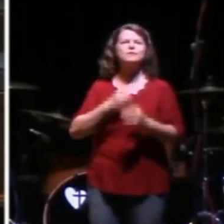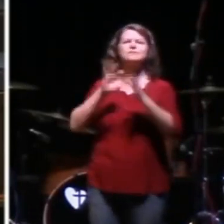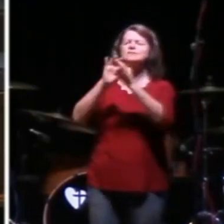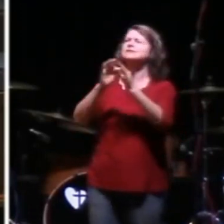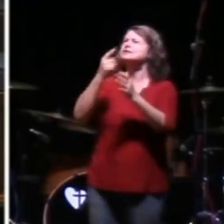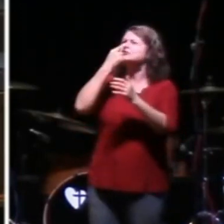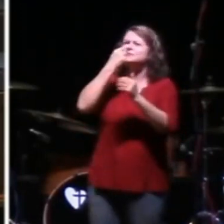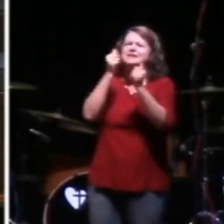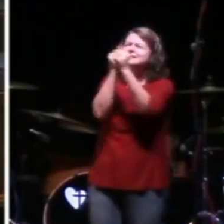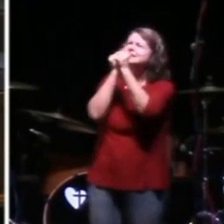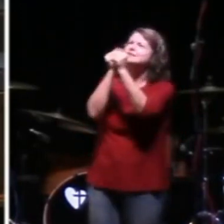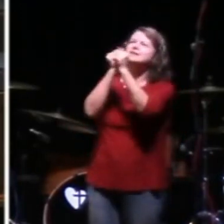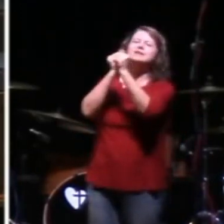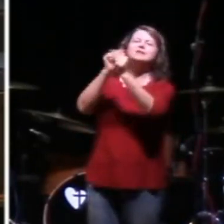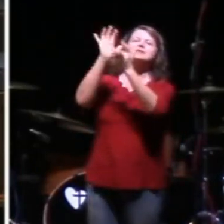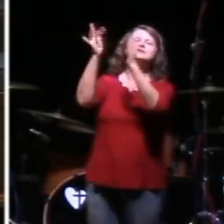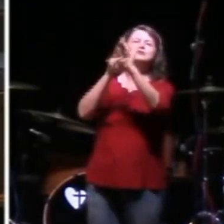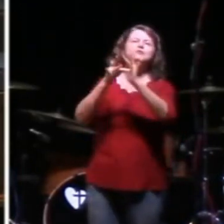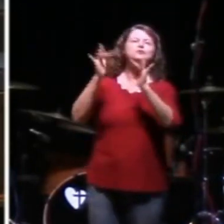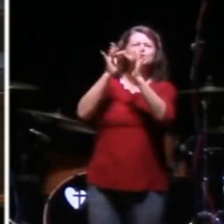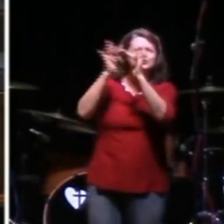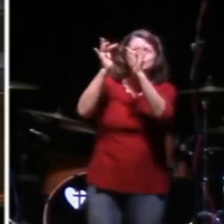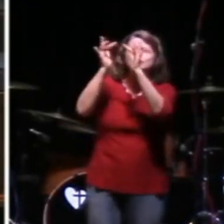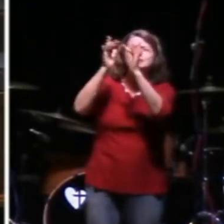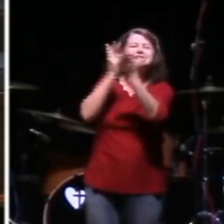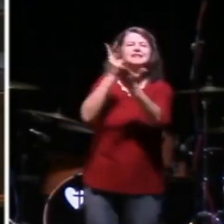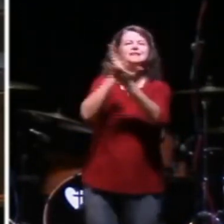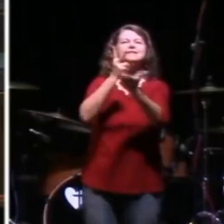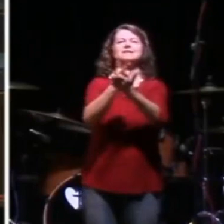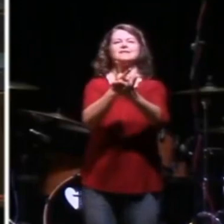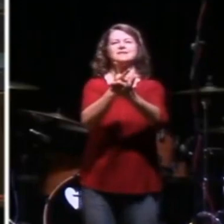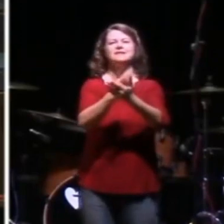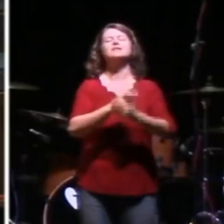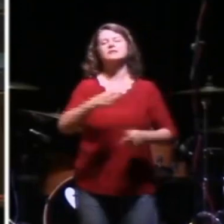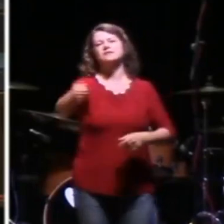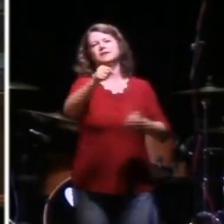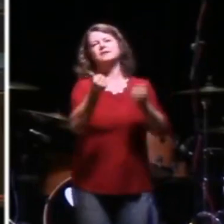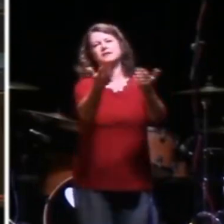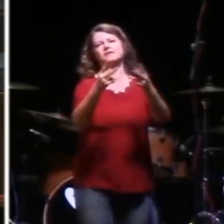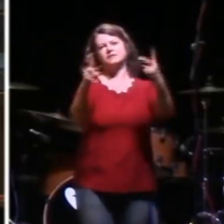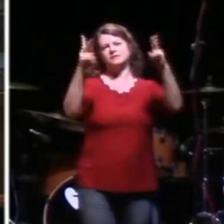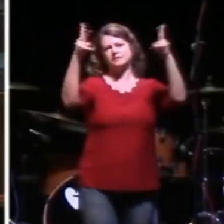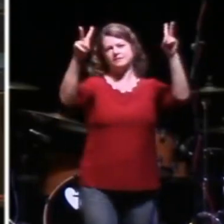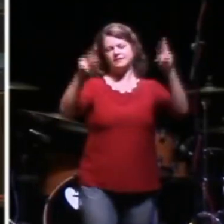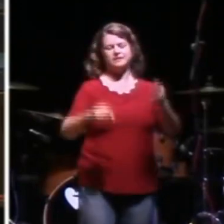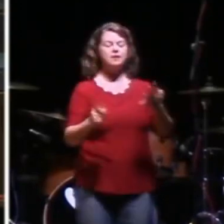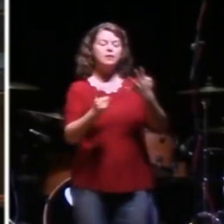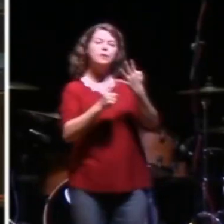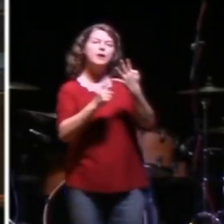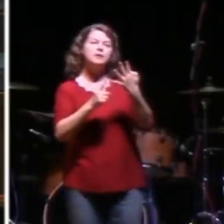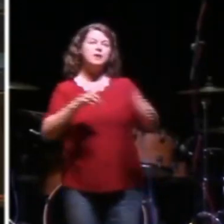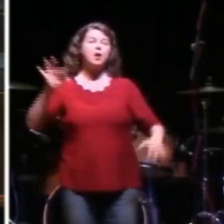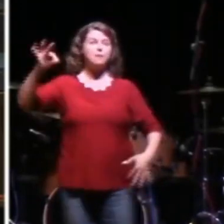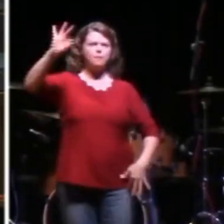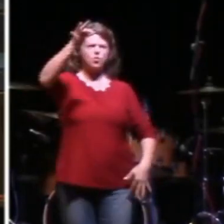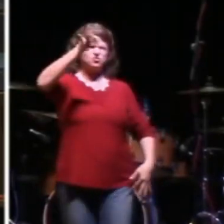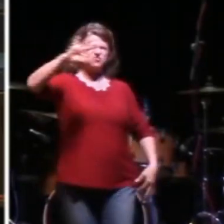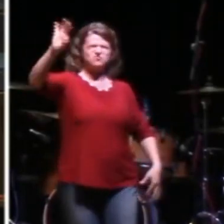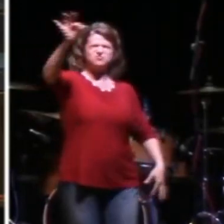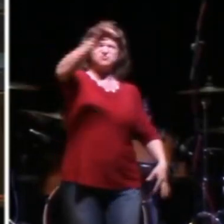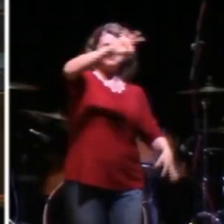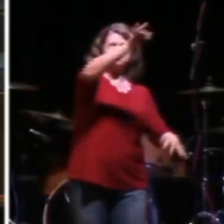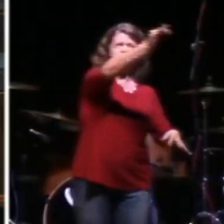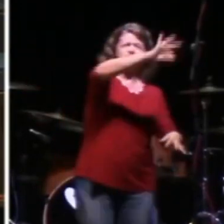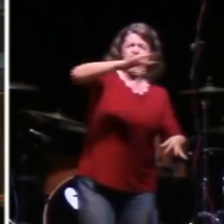descobrir quando a praga do piolho ver essa você número 4 as moscas significa que deus cuida do seu